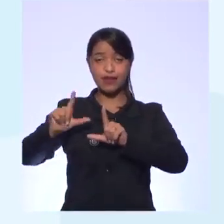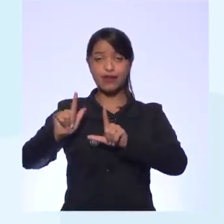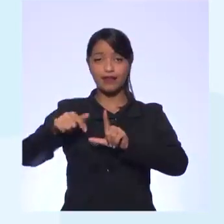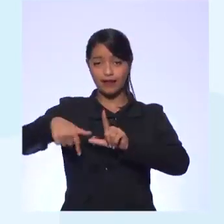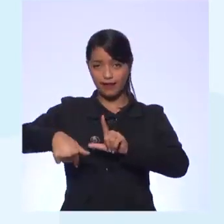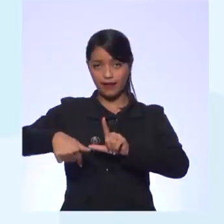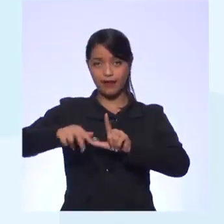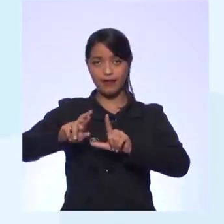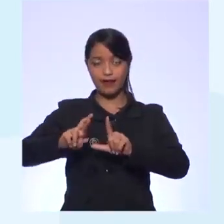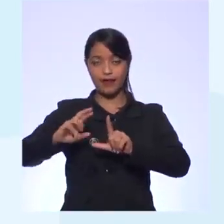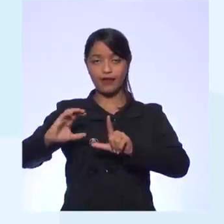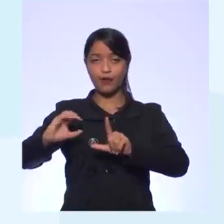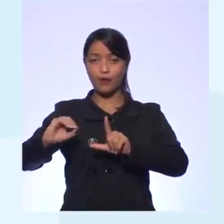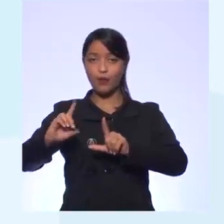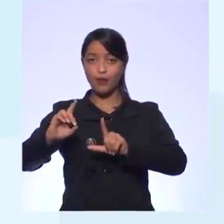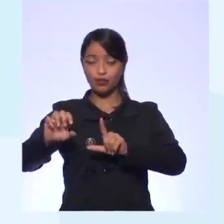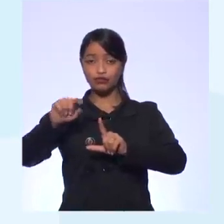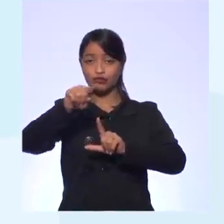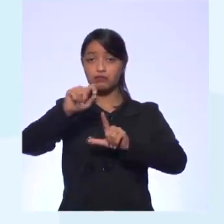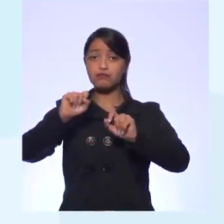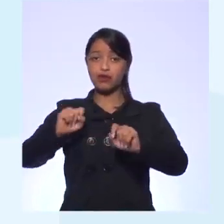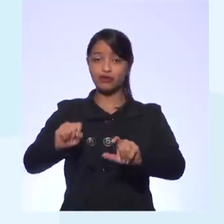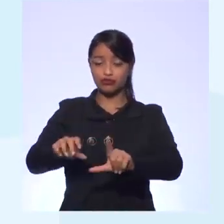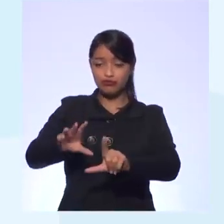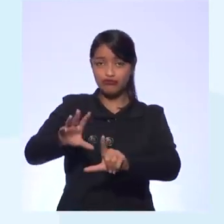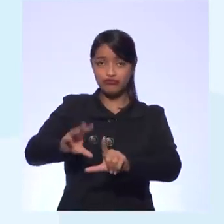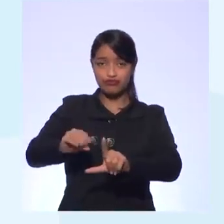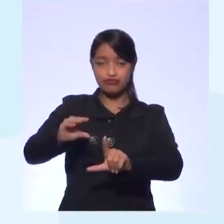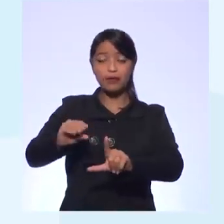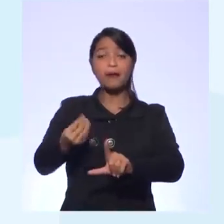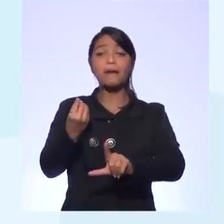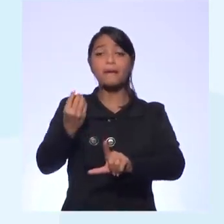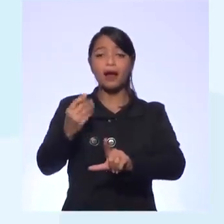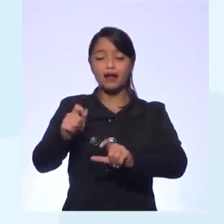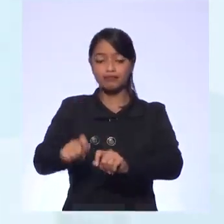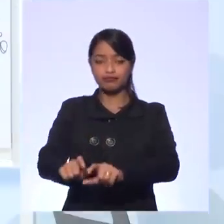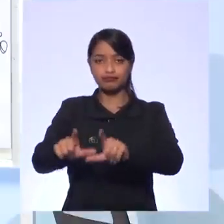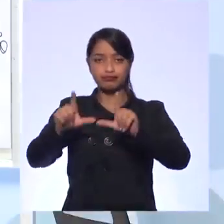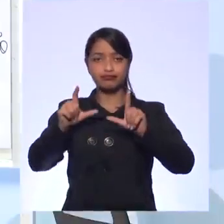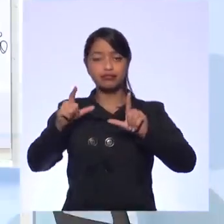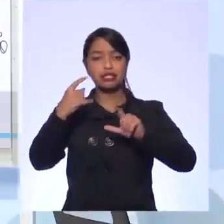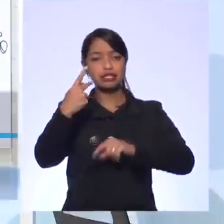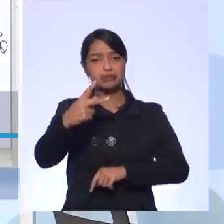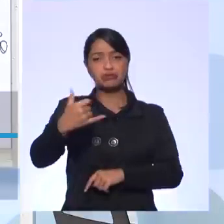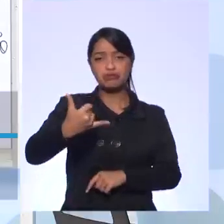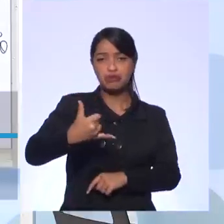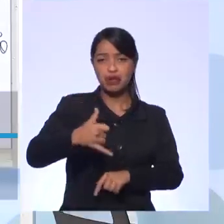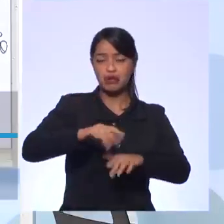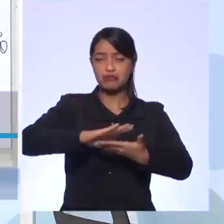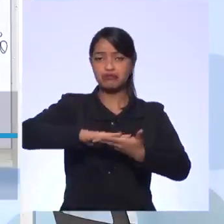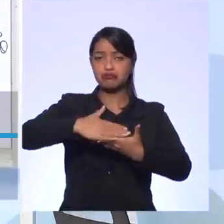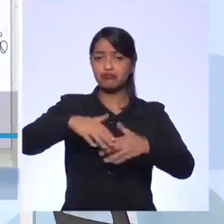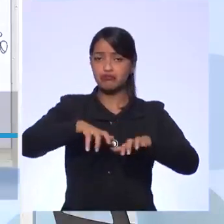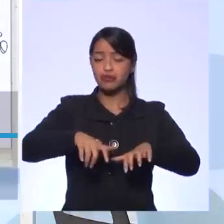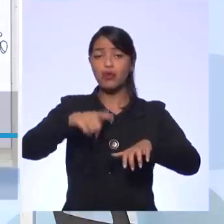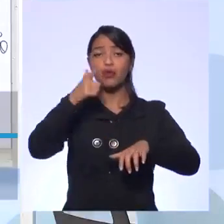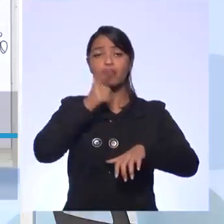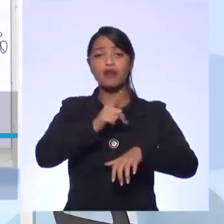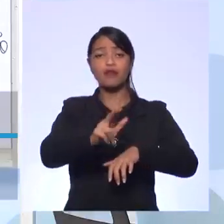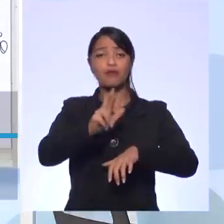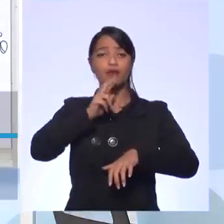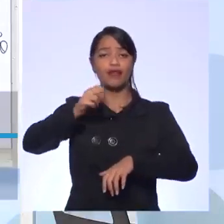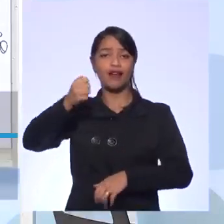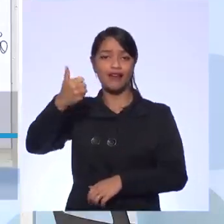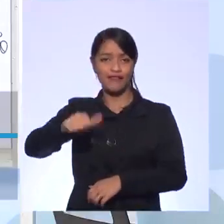bem? E os comentários são muito bem-vindos, nós estamos aqui abertos a sempre melhorar a nossa atuação. Afinal de contas, estamos